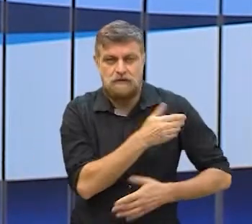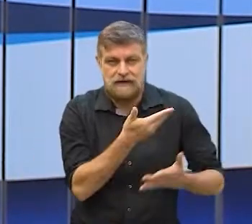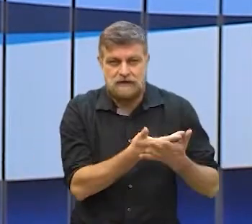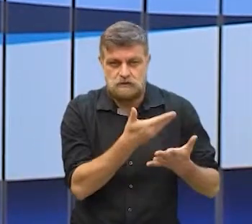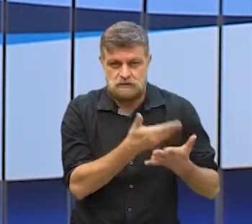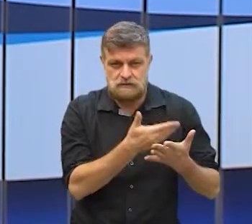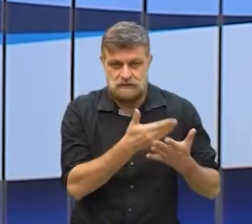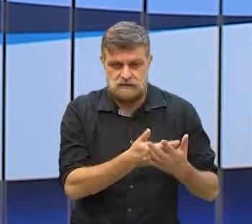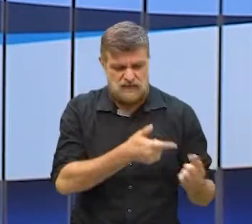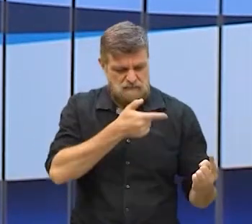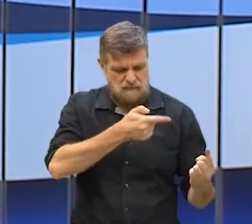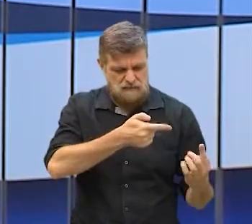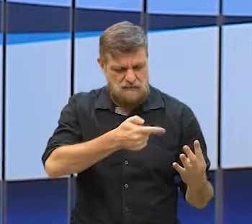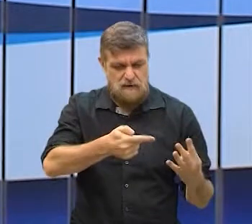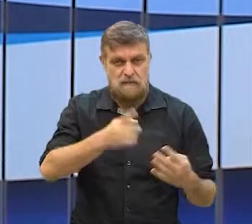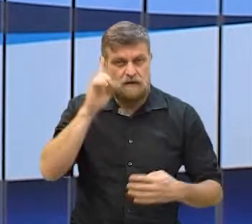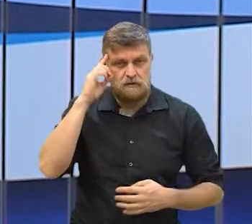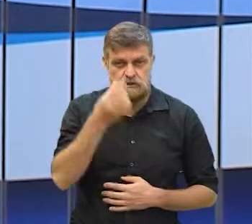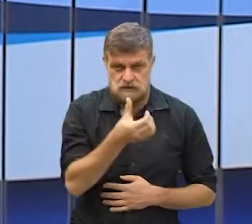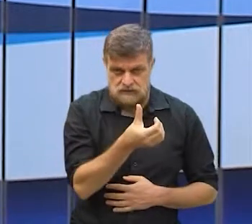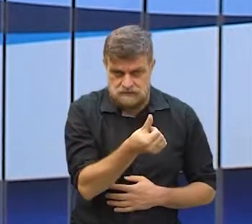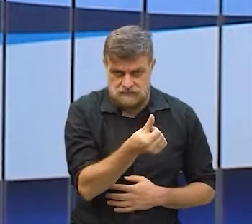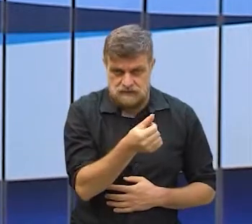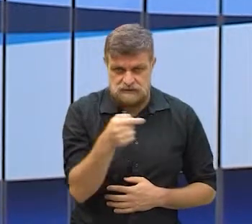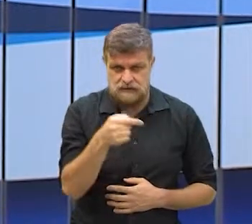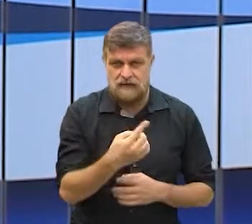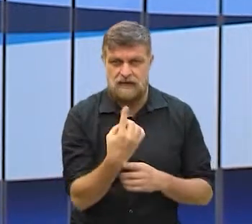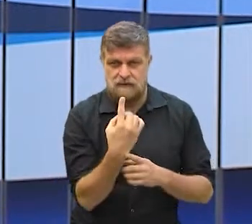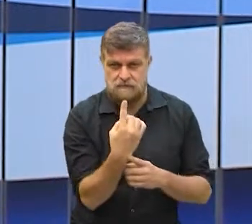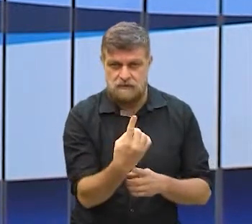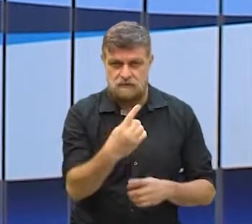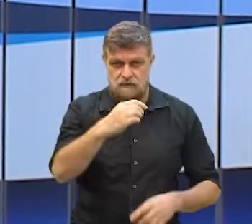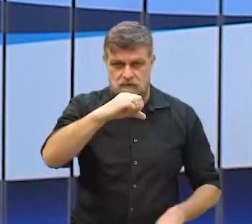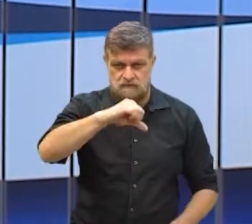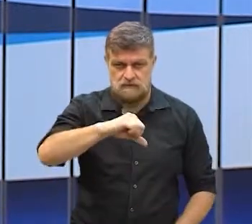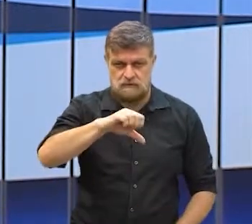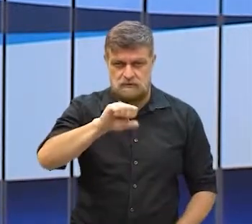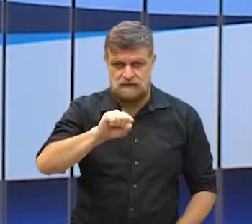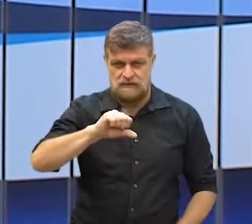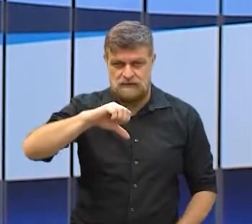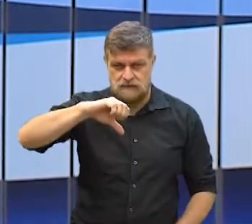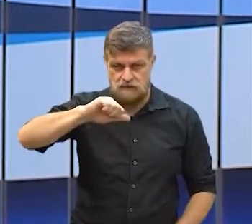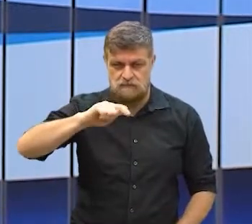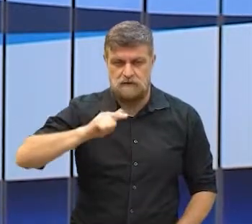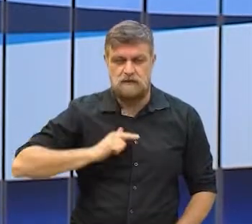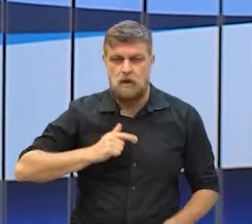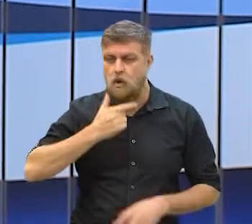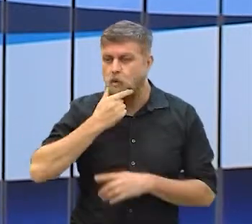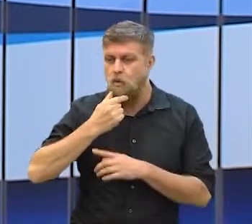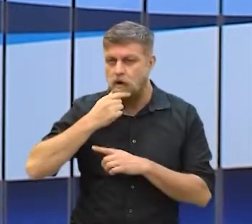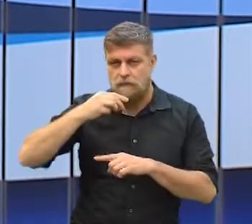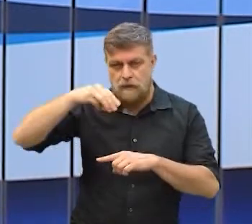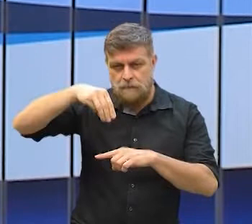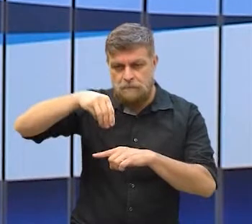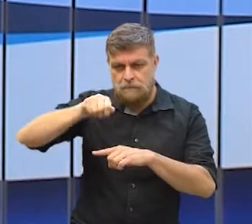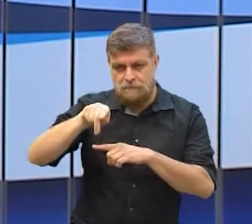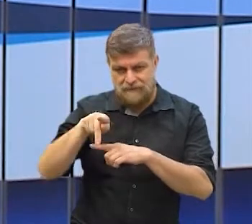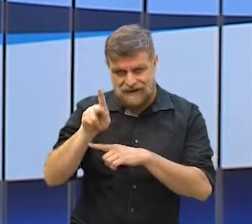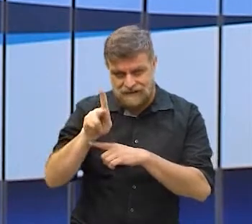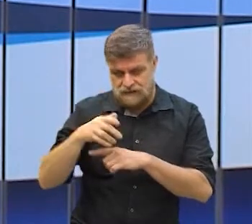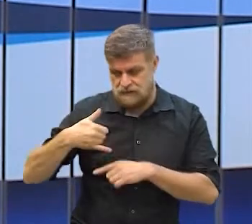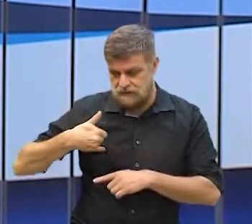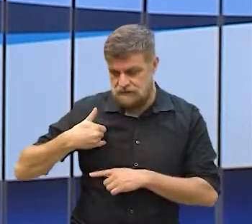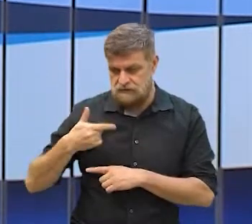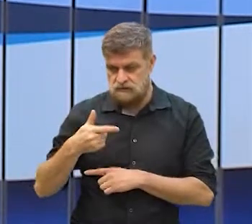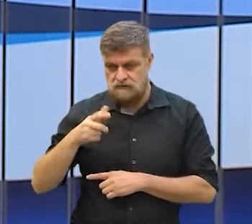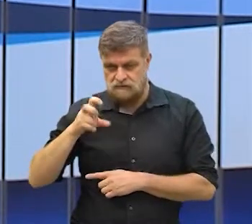canadenses assassinadas no dia 6 daquele mês em 1989, quando Mark Lepine, um rapaz